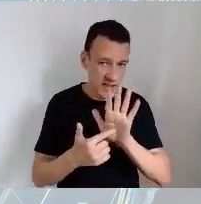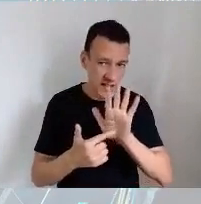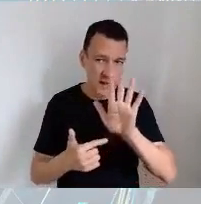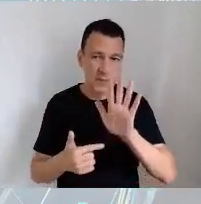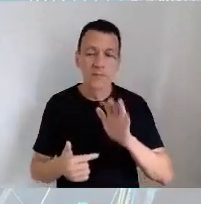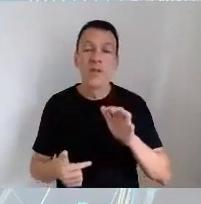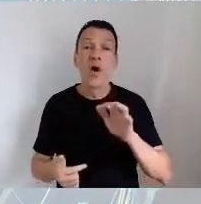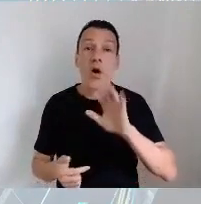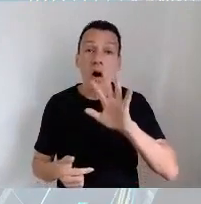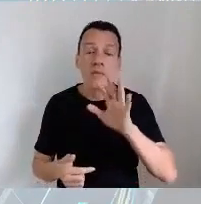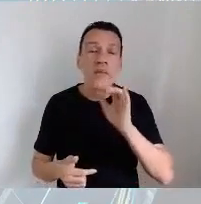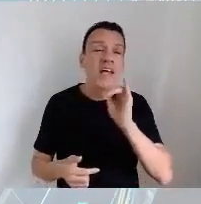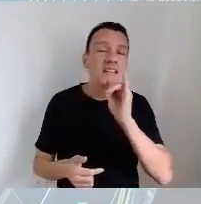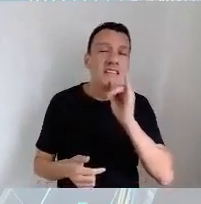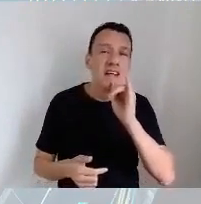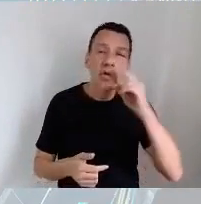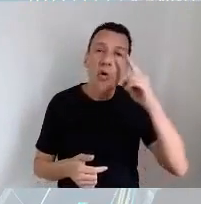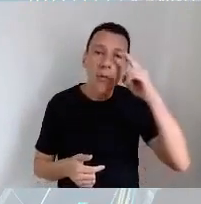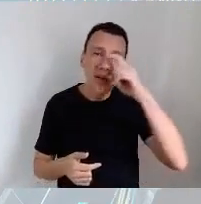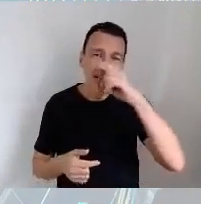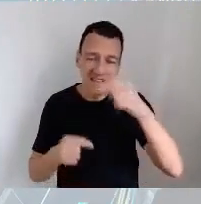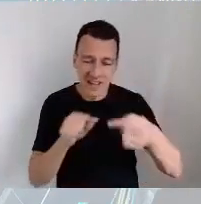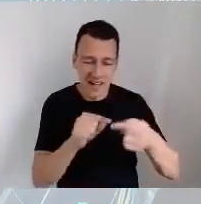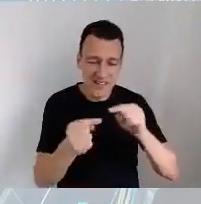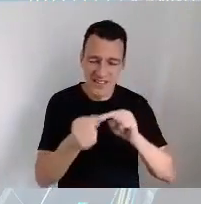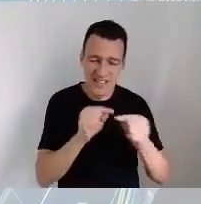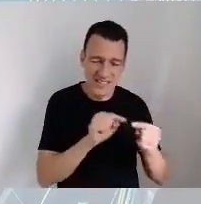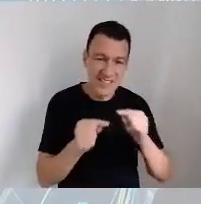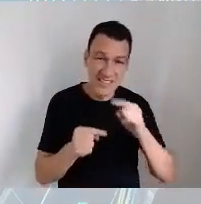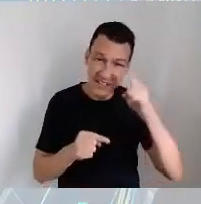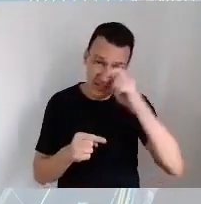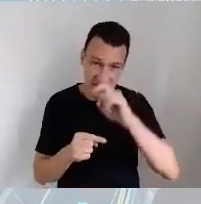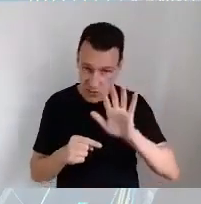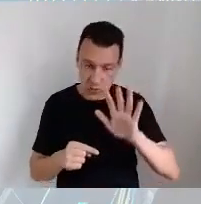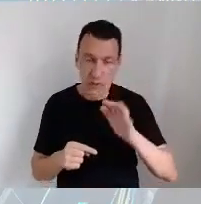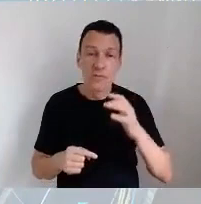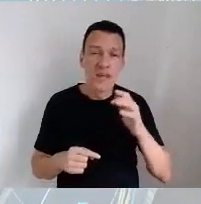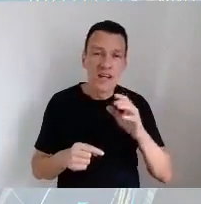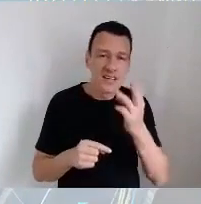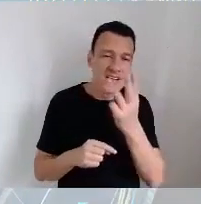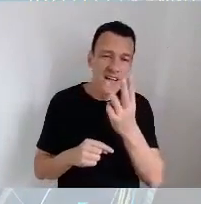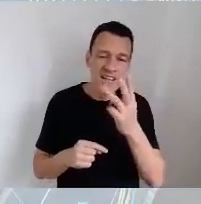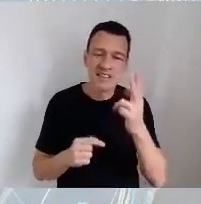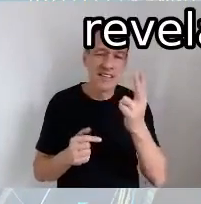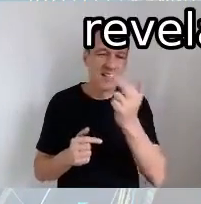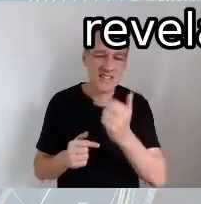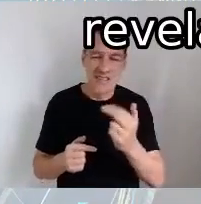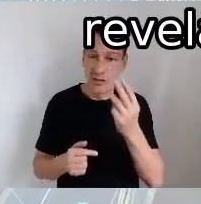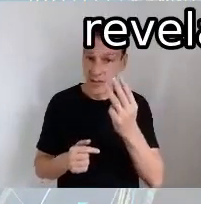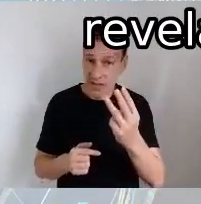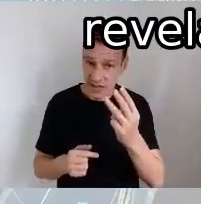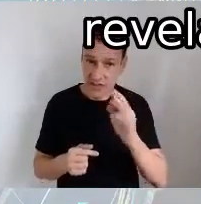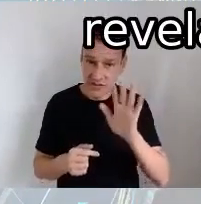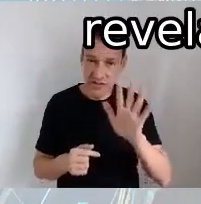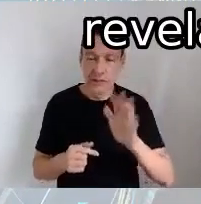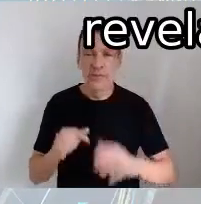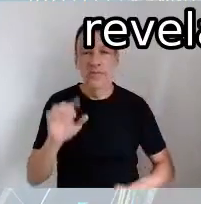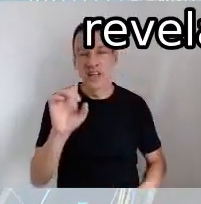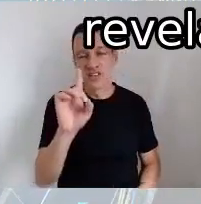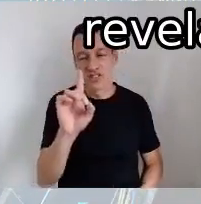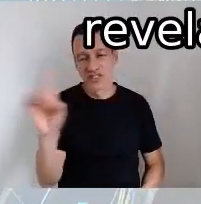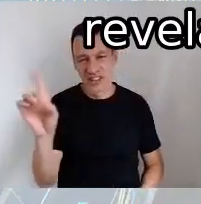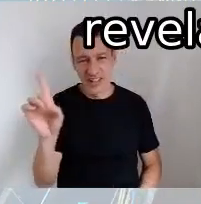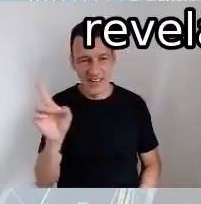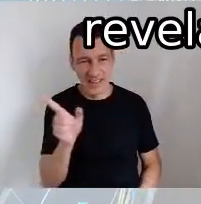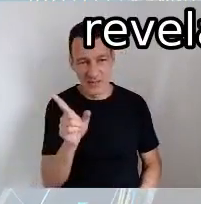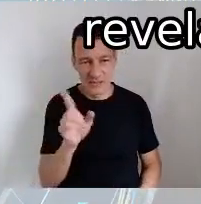naturalmente consegue perceber nesses três nessas três figuras que estão aqui que a figura mais à direita revela mais complexidade do que